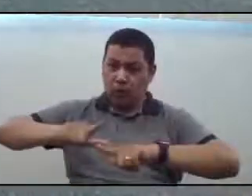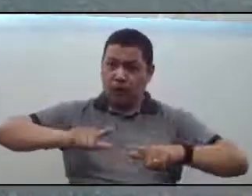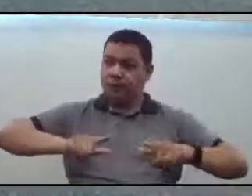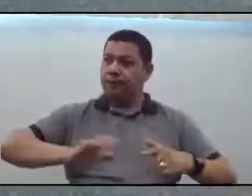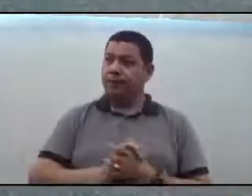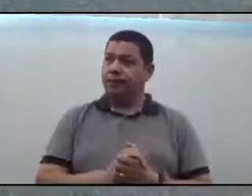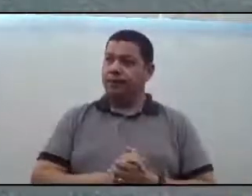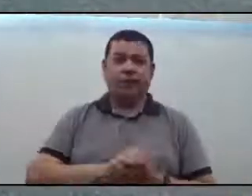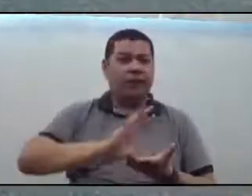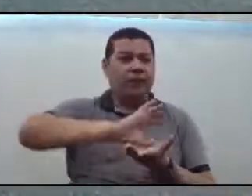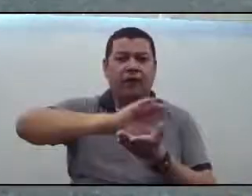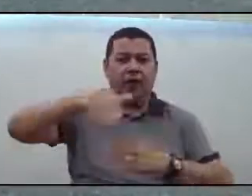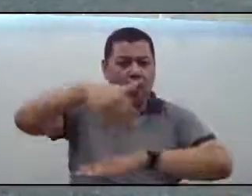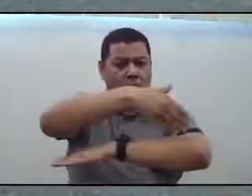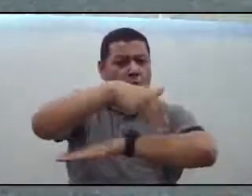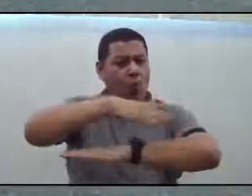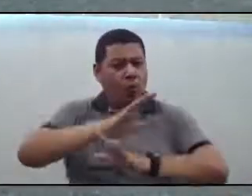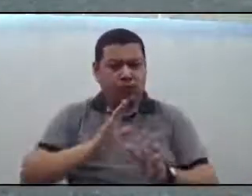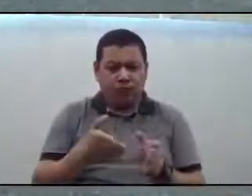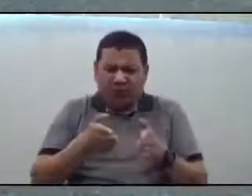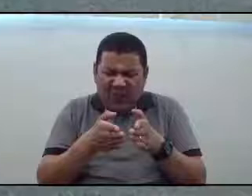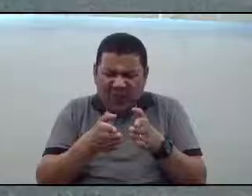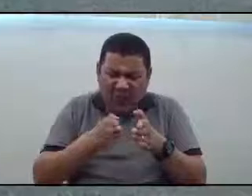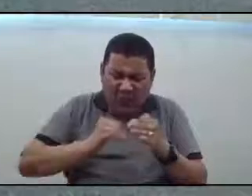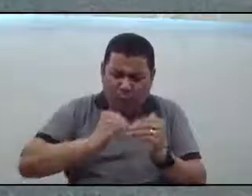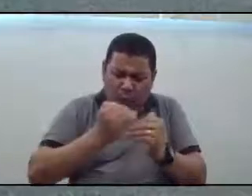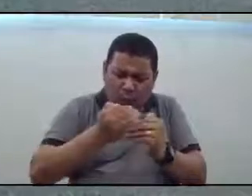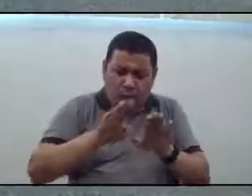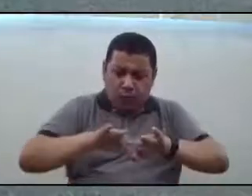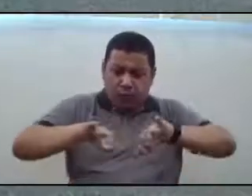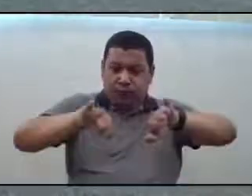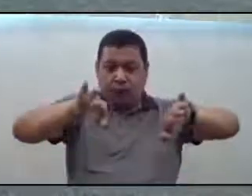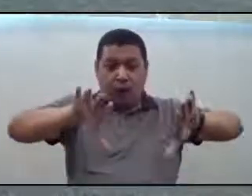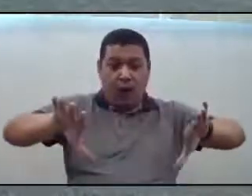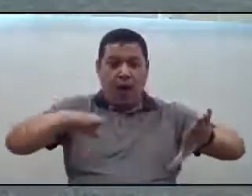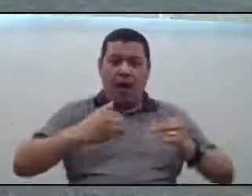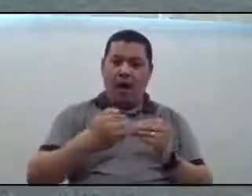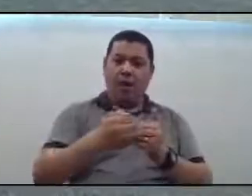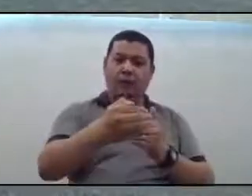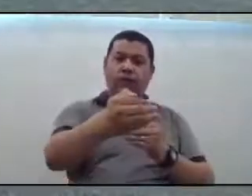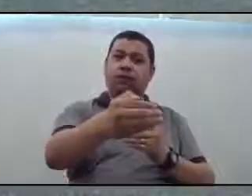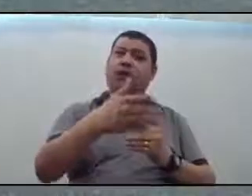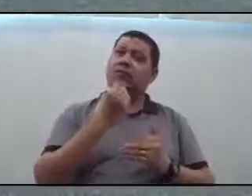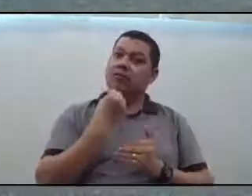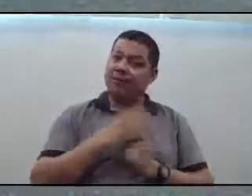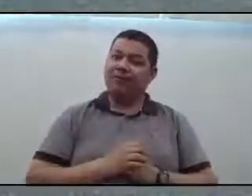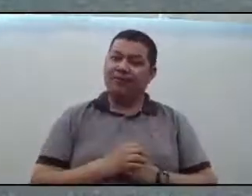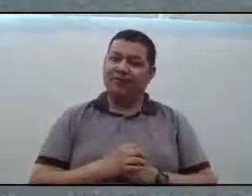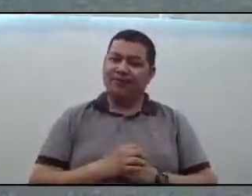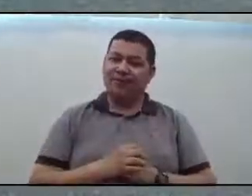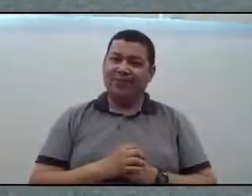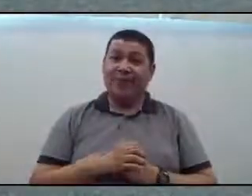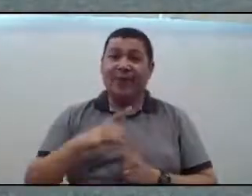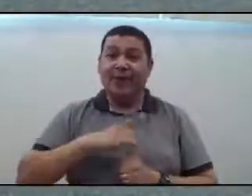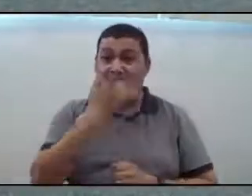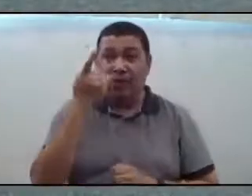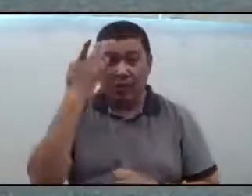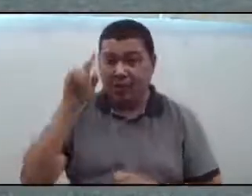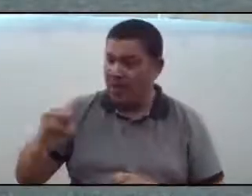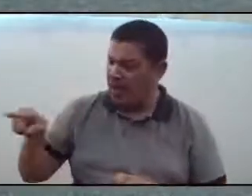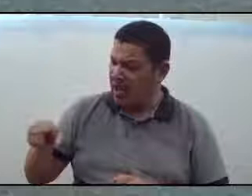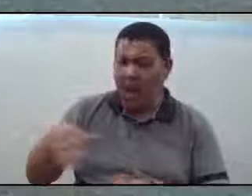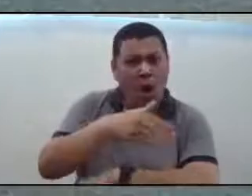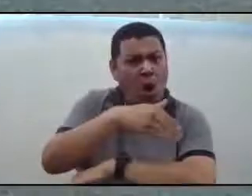Abrimos várias ruas que nunca... Muita das população no Riozinho não sabia nem que ali existia projeto de rua.